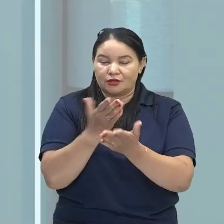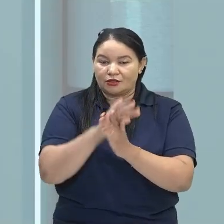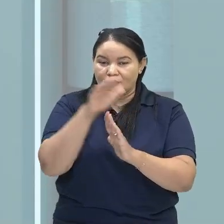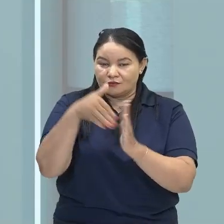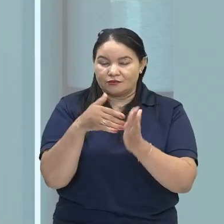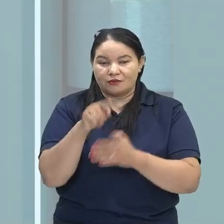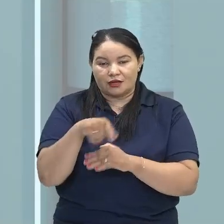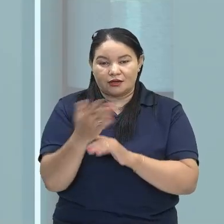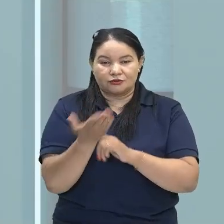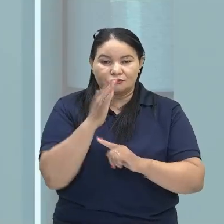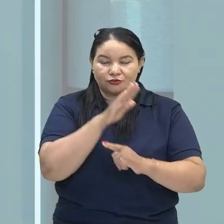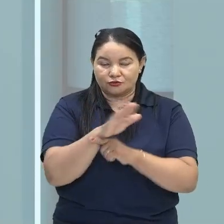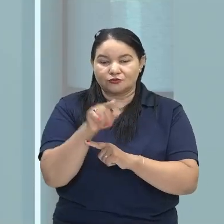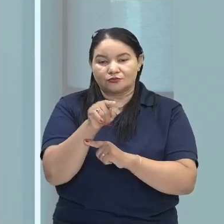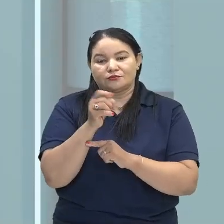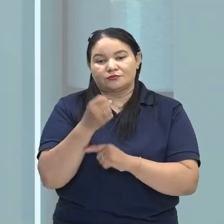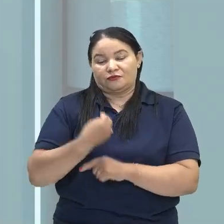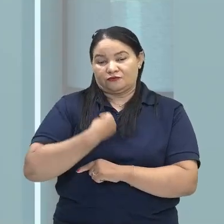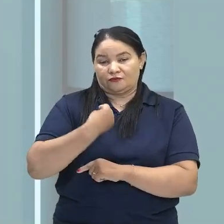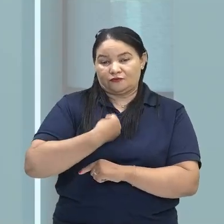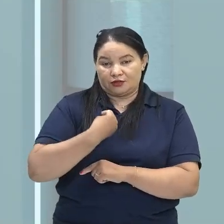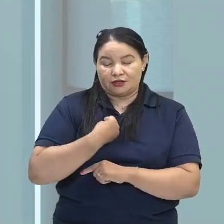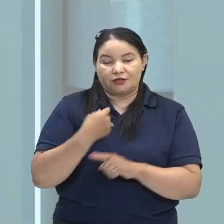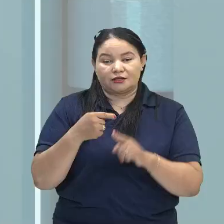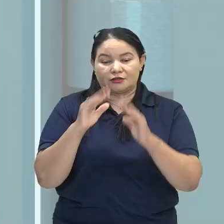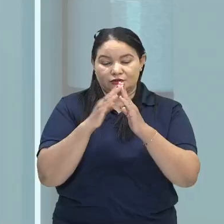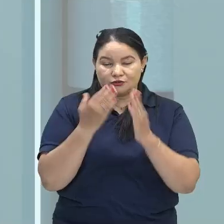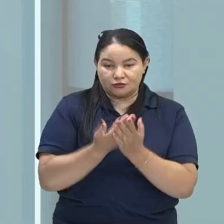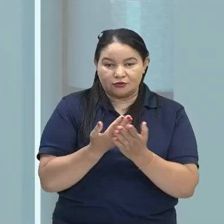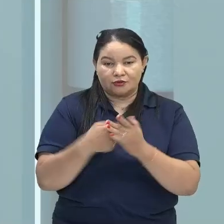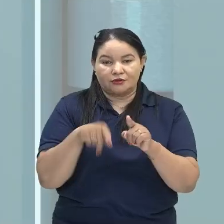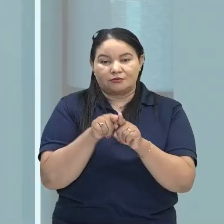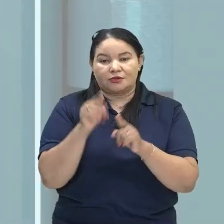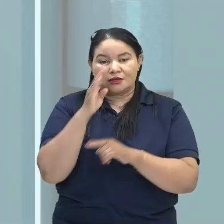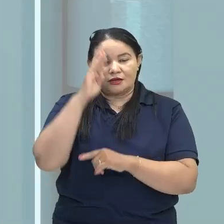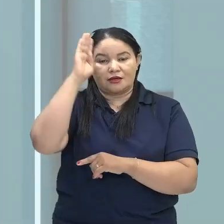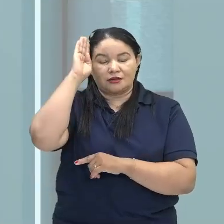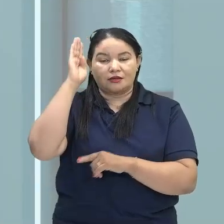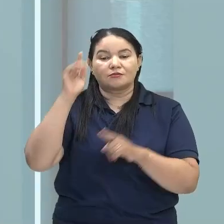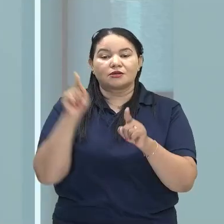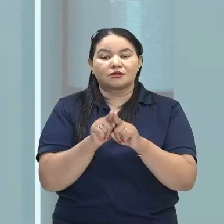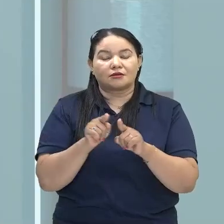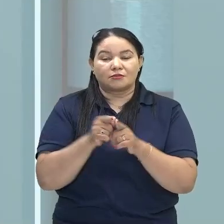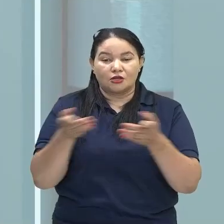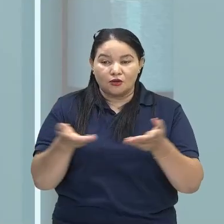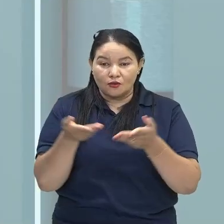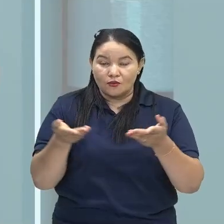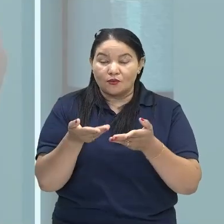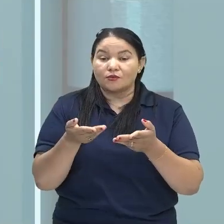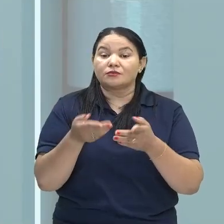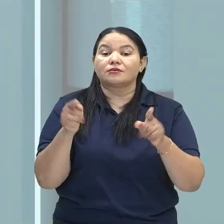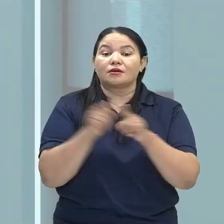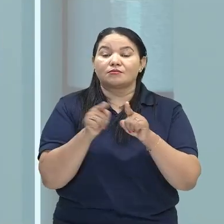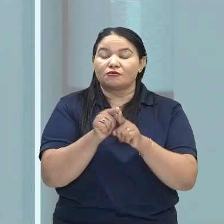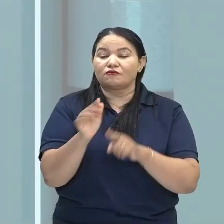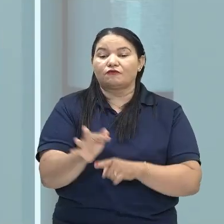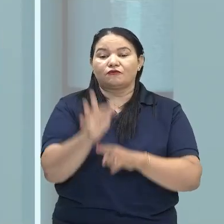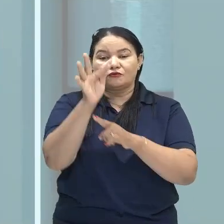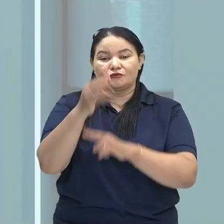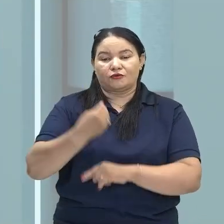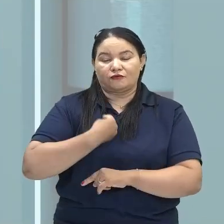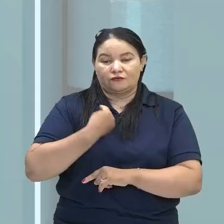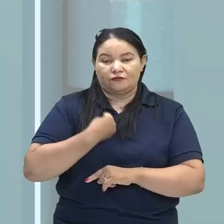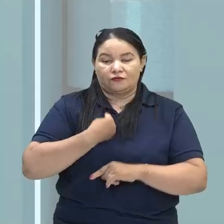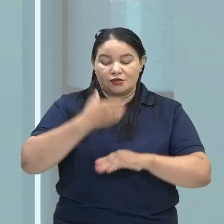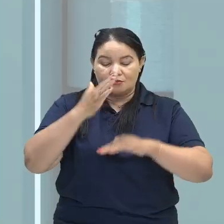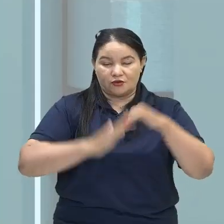muito útil para você, tanto na sua vida escolar, acadêmica, aqui nesse ambiente que nós estamos, quanto futuramente na vida profissional,